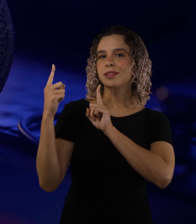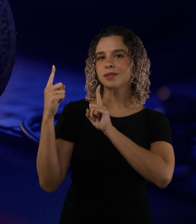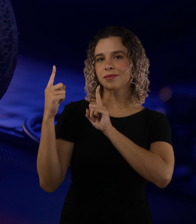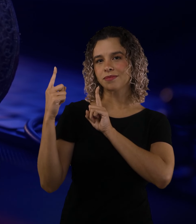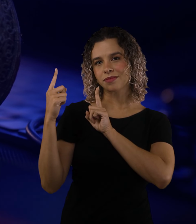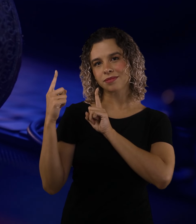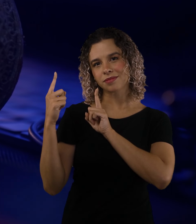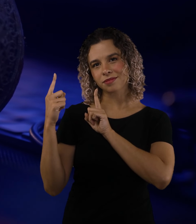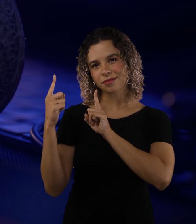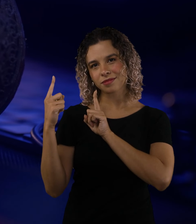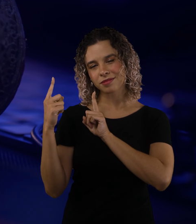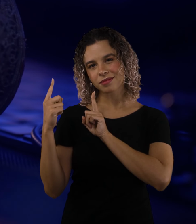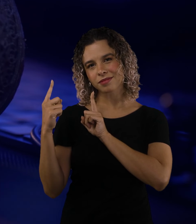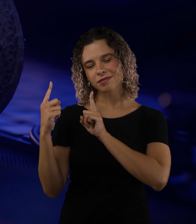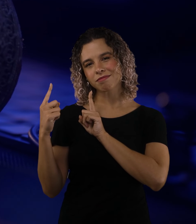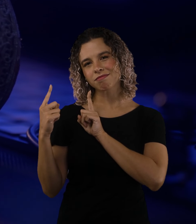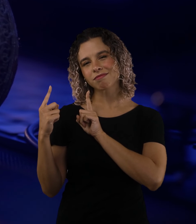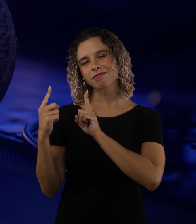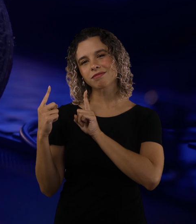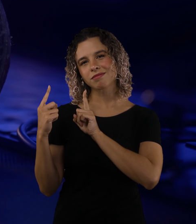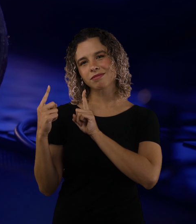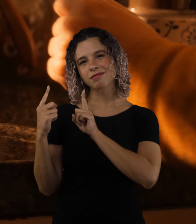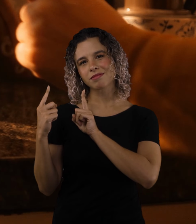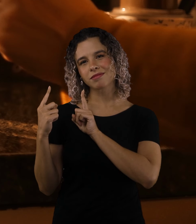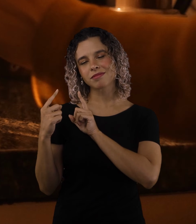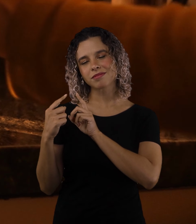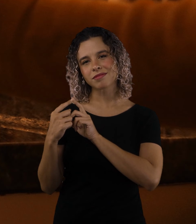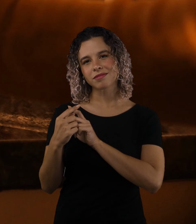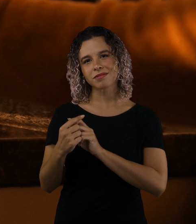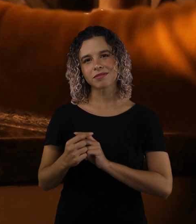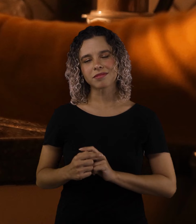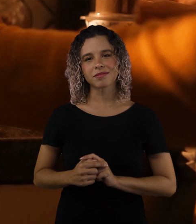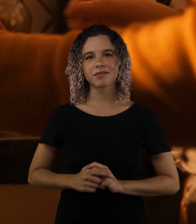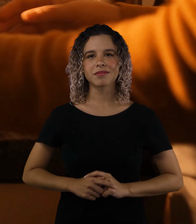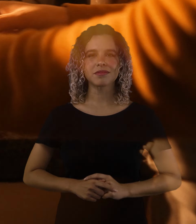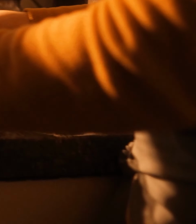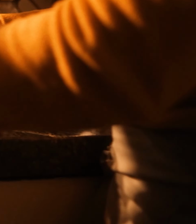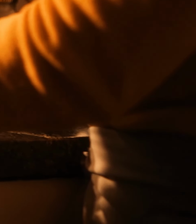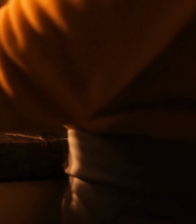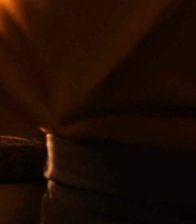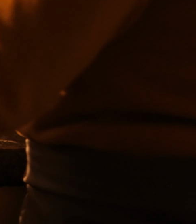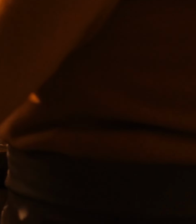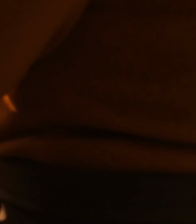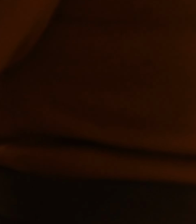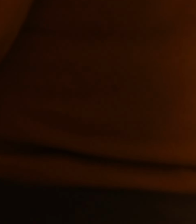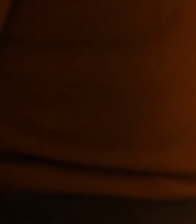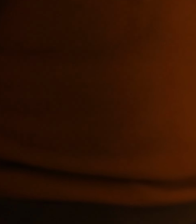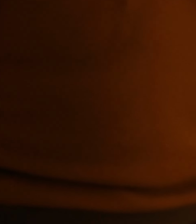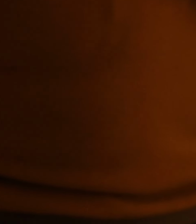and me. O relógio na mesa de som. Na cozinha, agora iluminada por